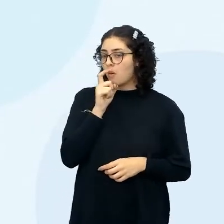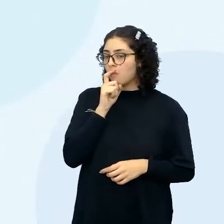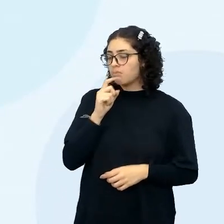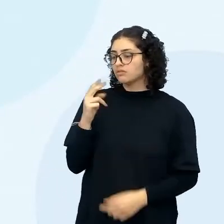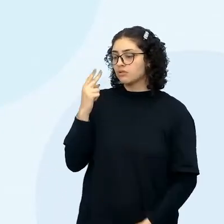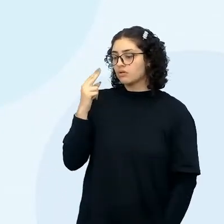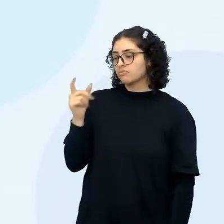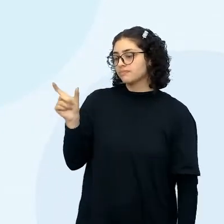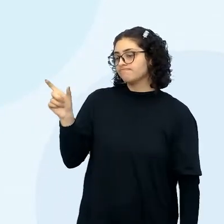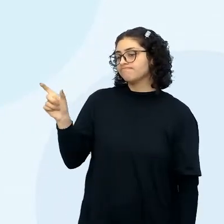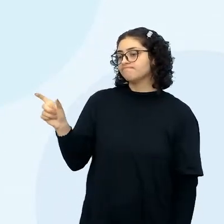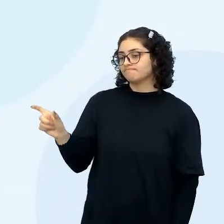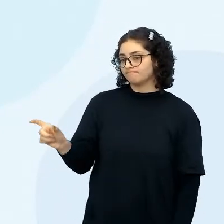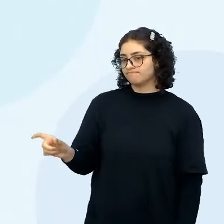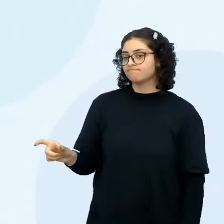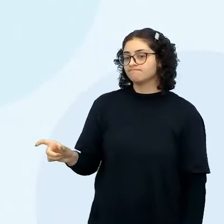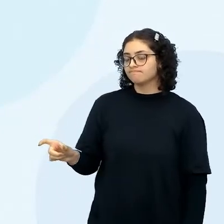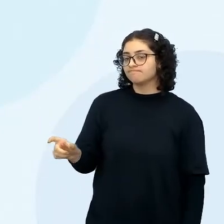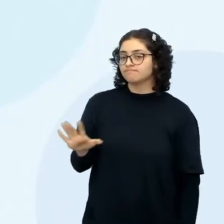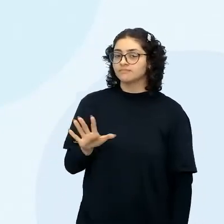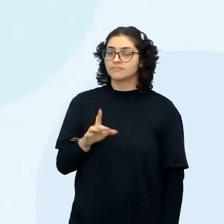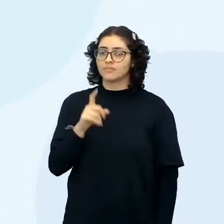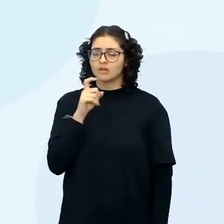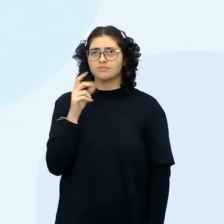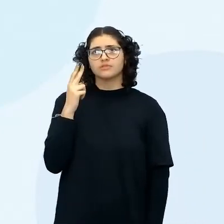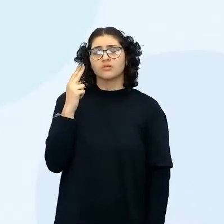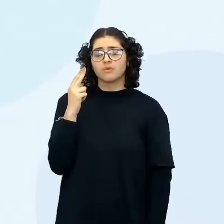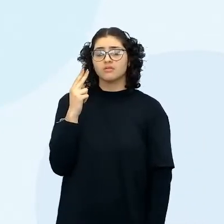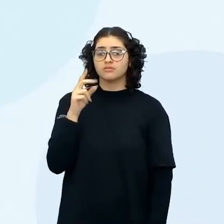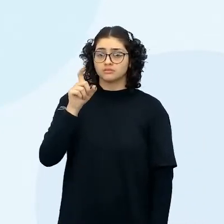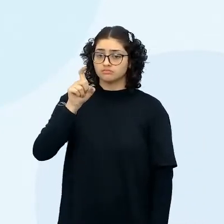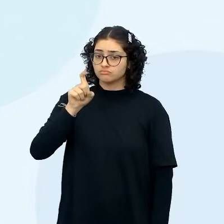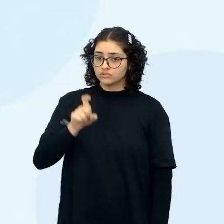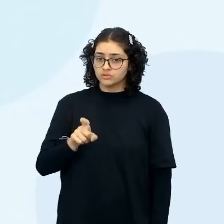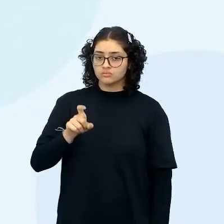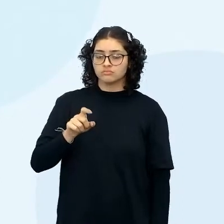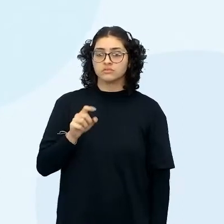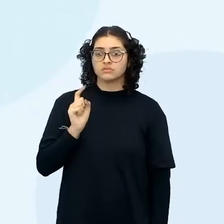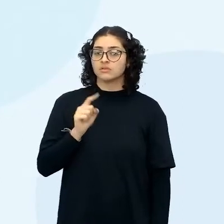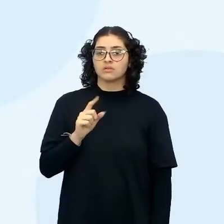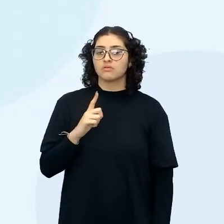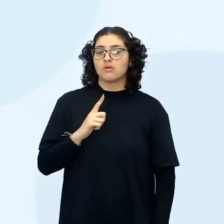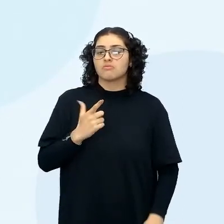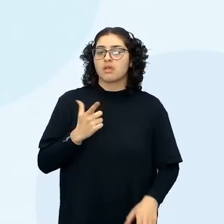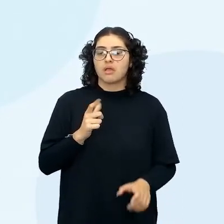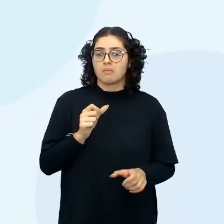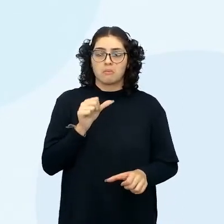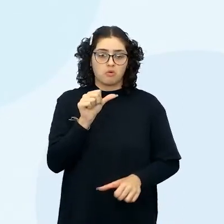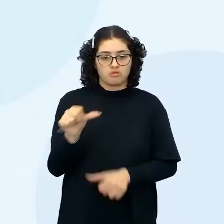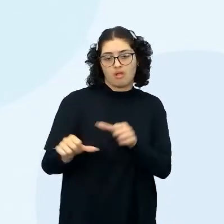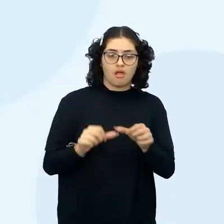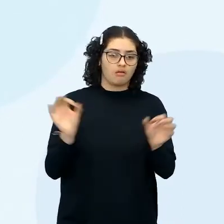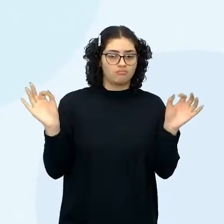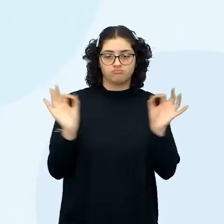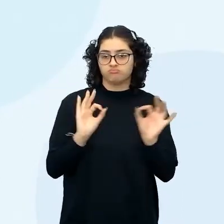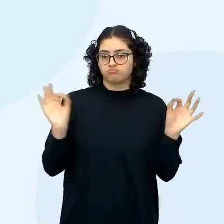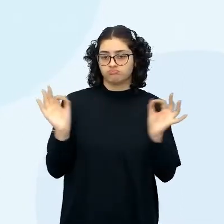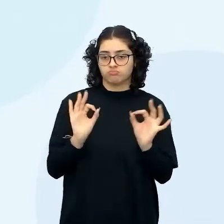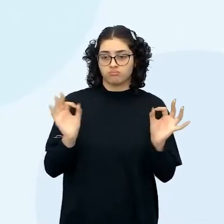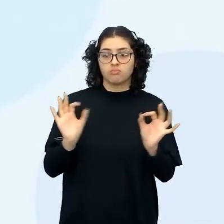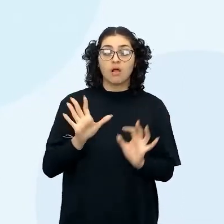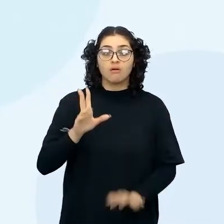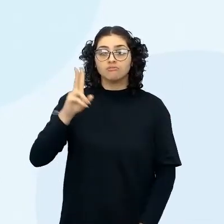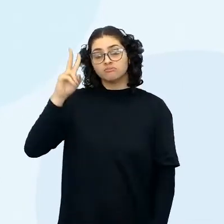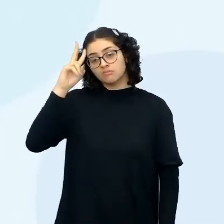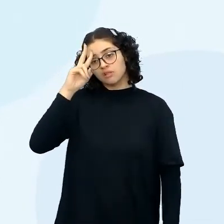o X, né, dele, não apresenta, então, essa mutação. Lembrem-se que